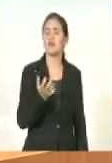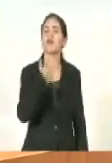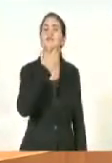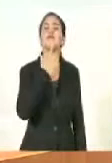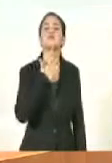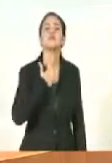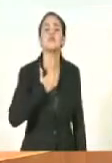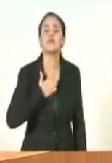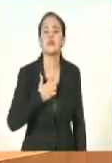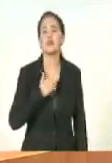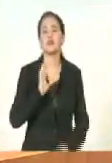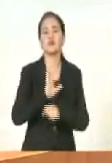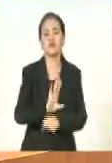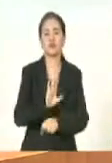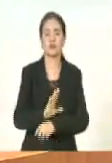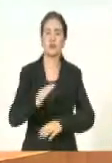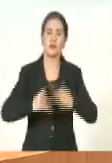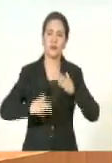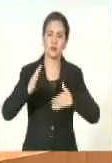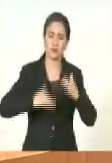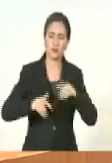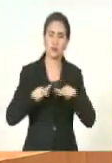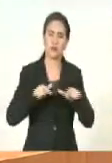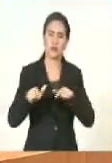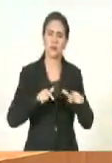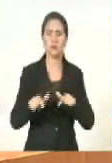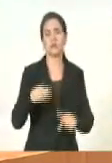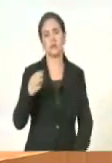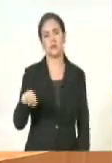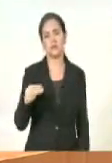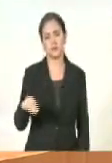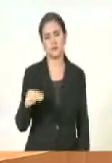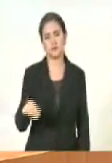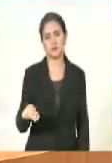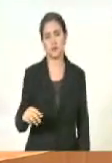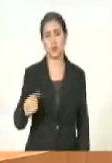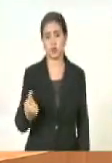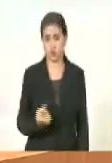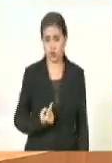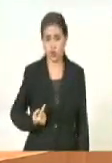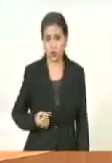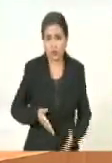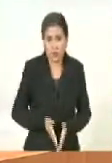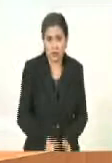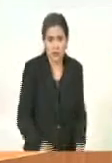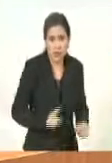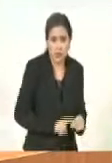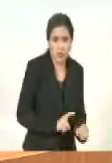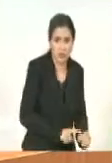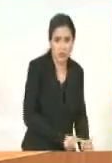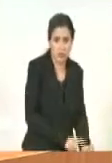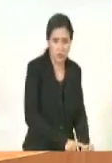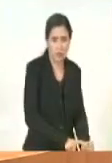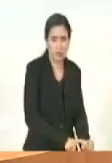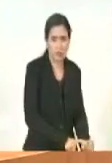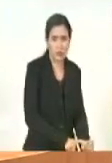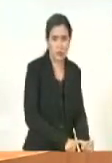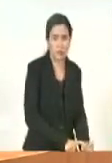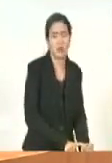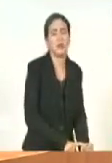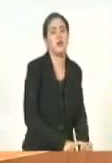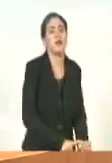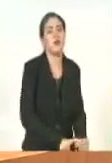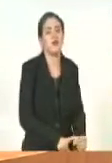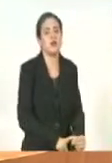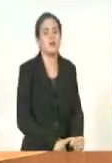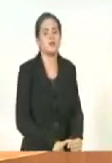maranhenses. E nós, que nossa origem é do campo, nós compreendemos que é necessário apoio. Assim o fizemos ao lançar o Plano Safra